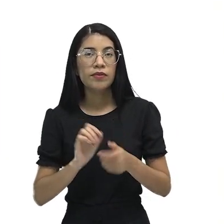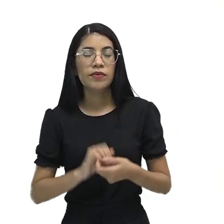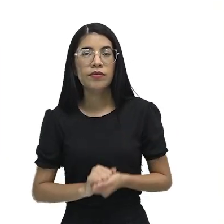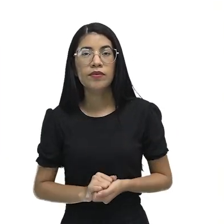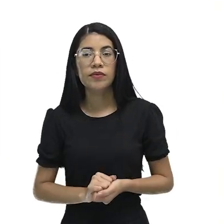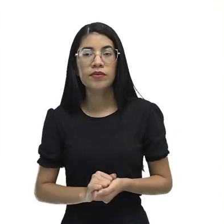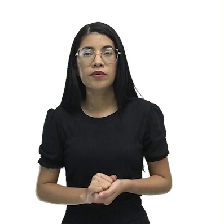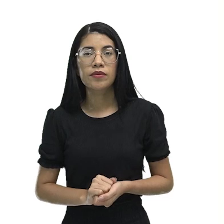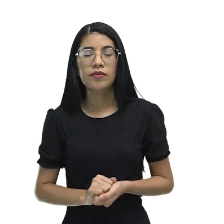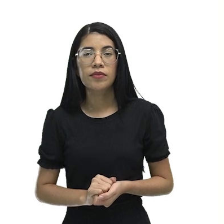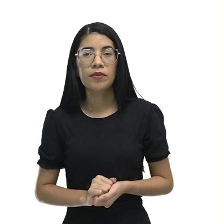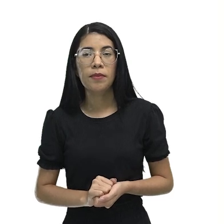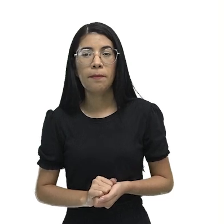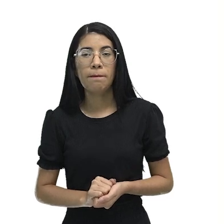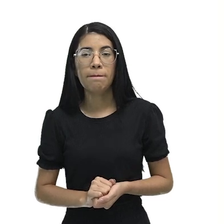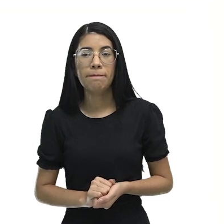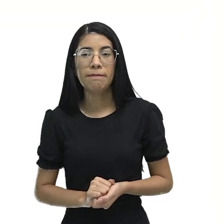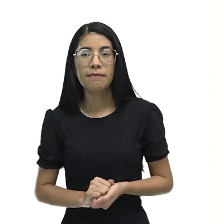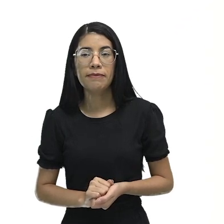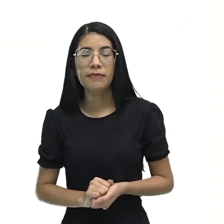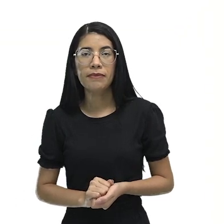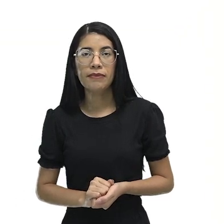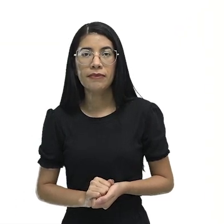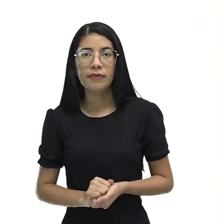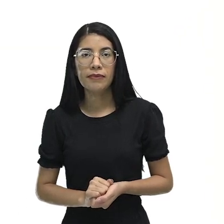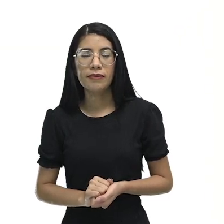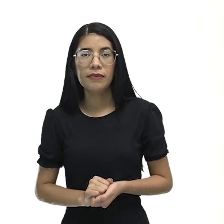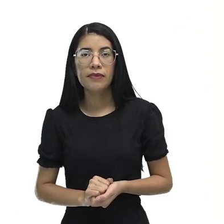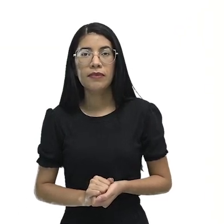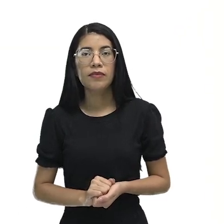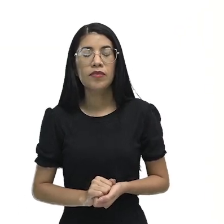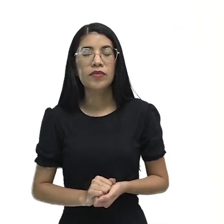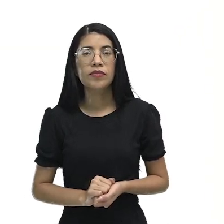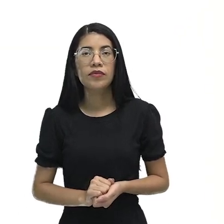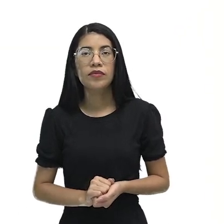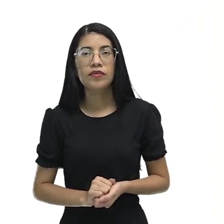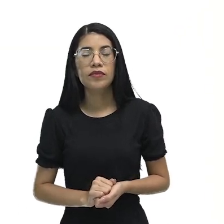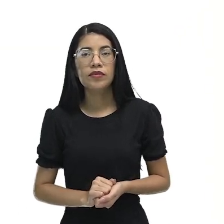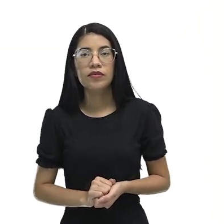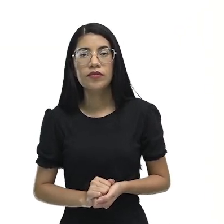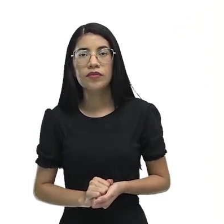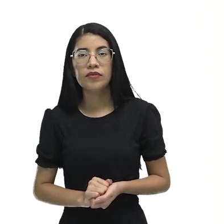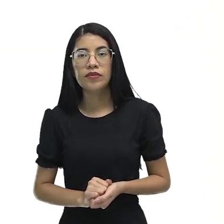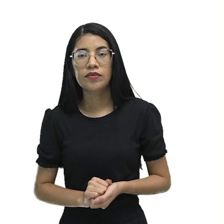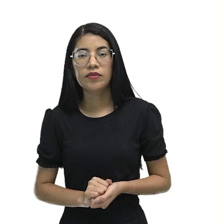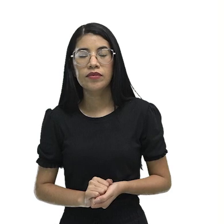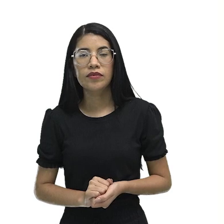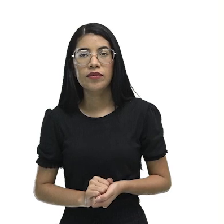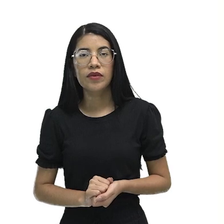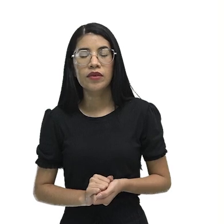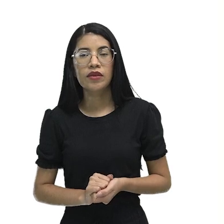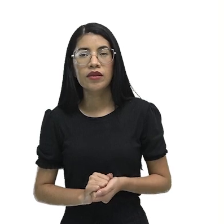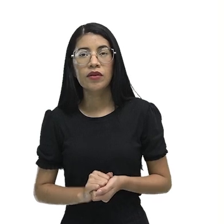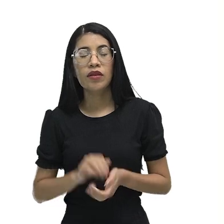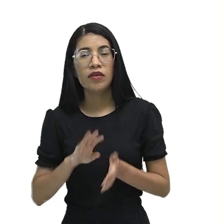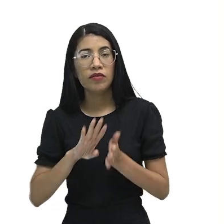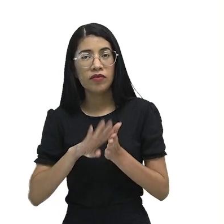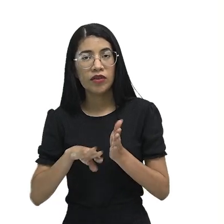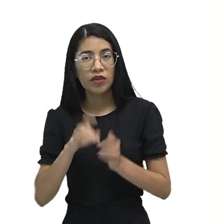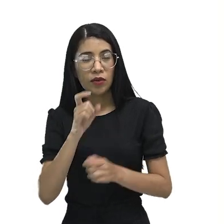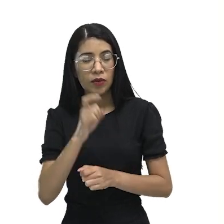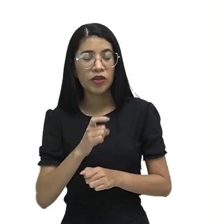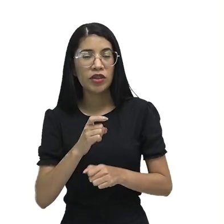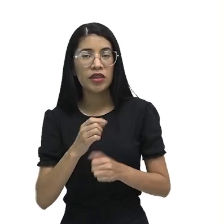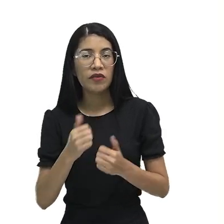Então, deixa eu colocar esse tempo aqui ao lado do x. Eu vou fazer o seguinte, eu vou tirar o valor de x e vamos